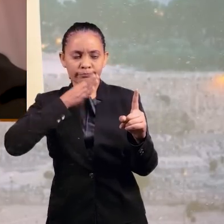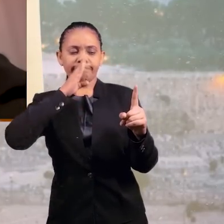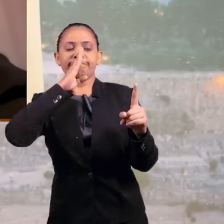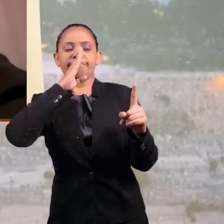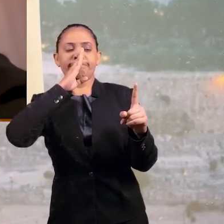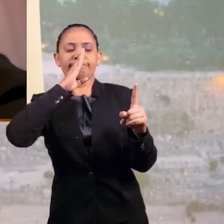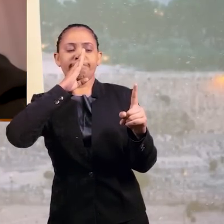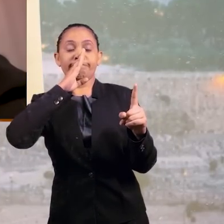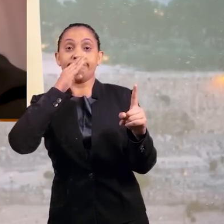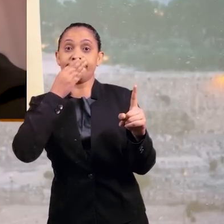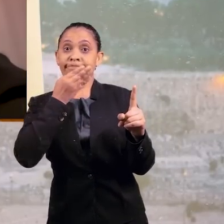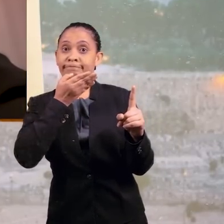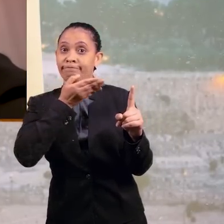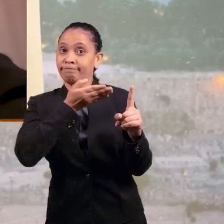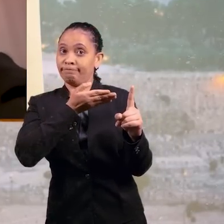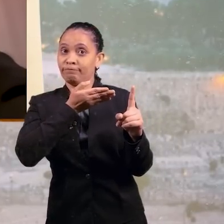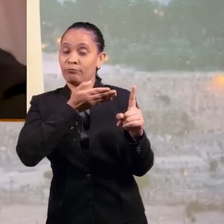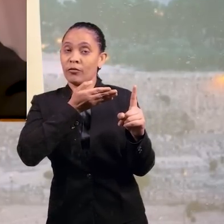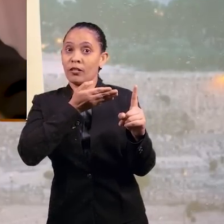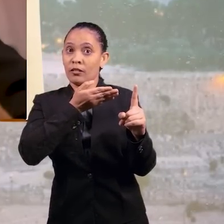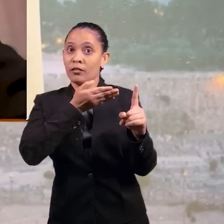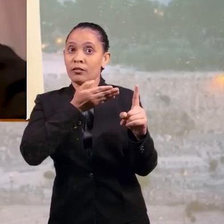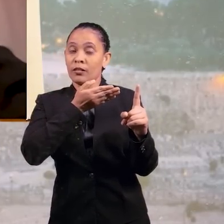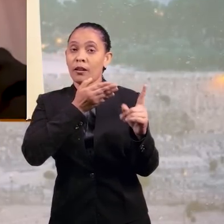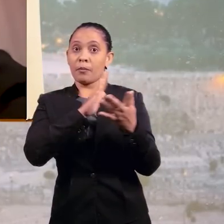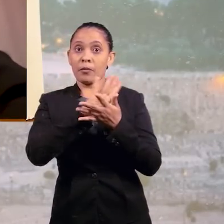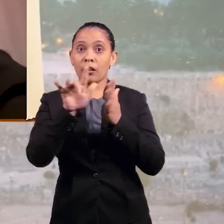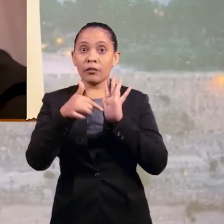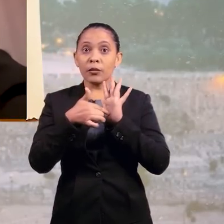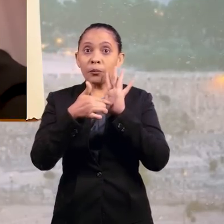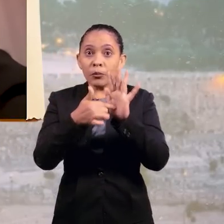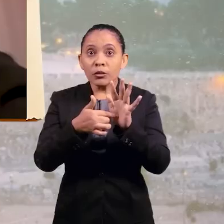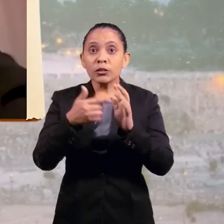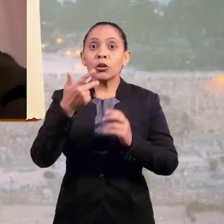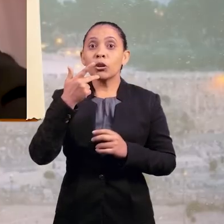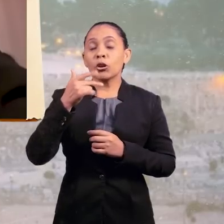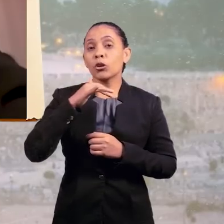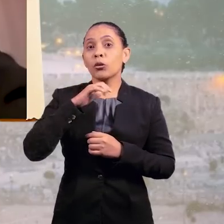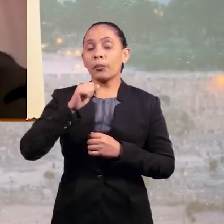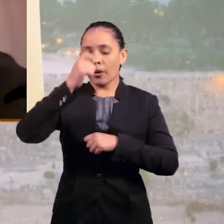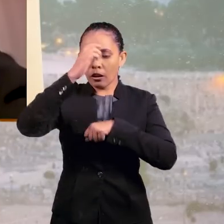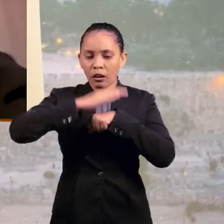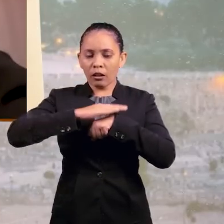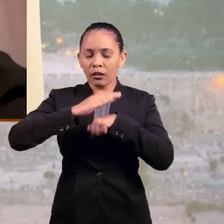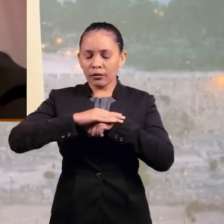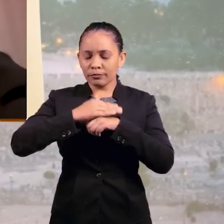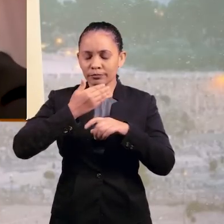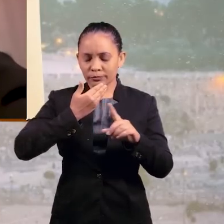A palavra fala até que o Pai virou o rosto, né, para não ver tamanho